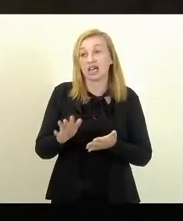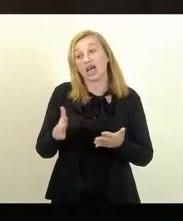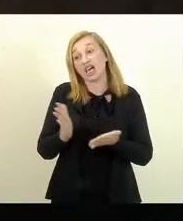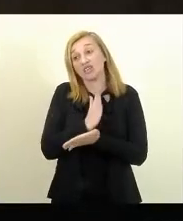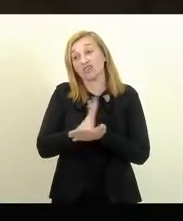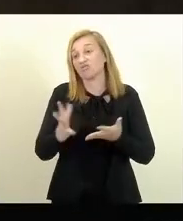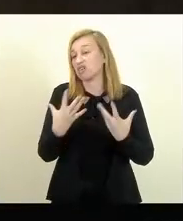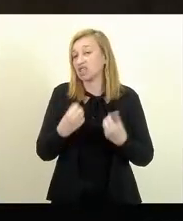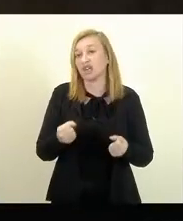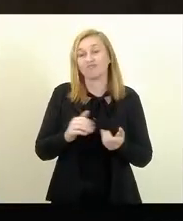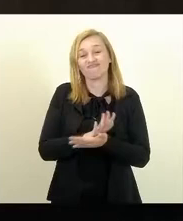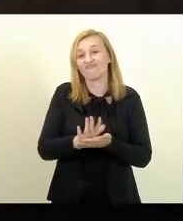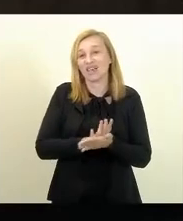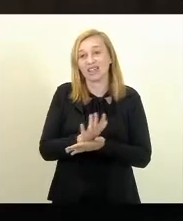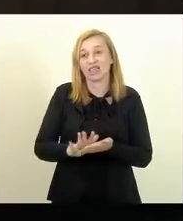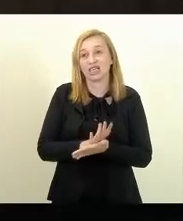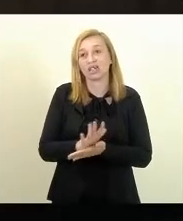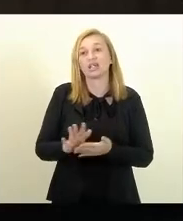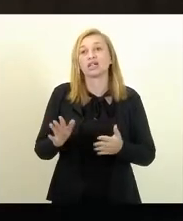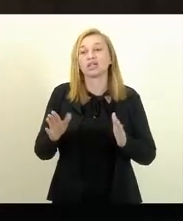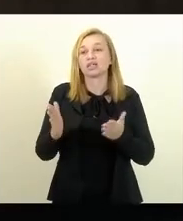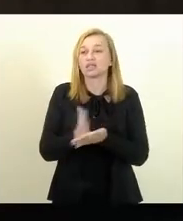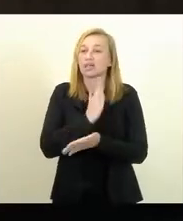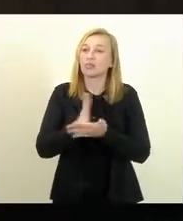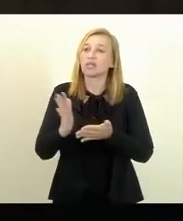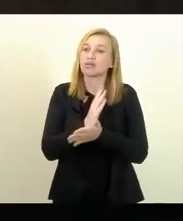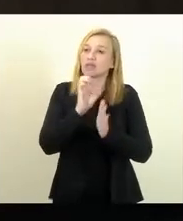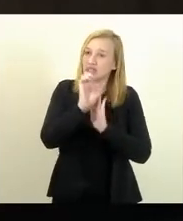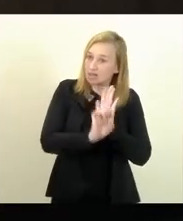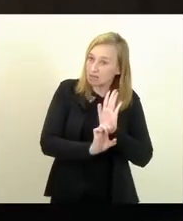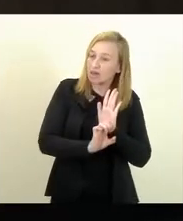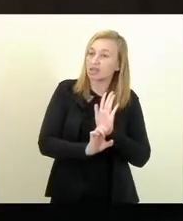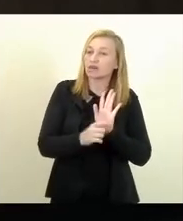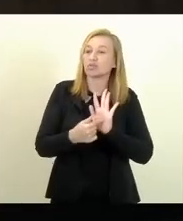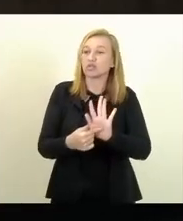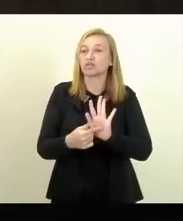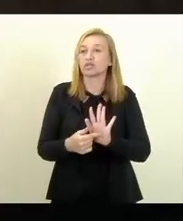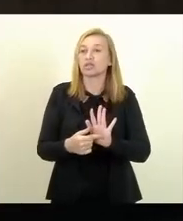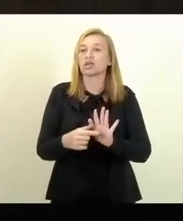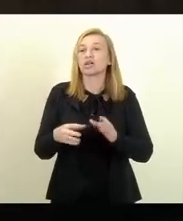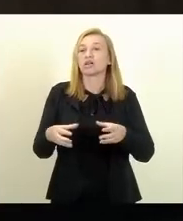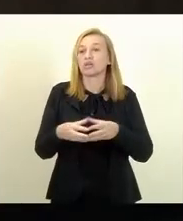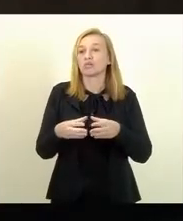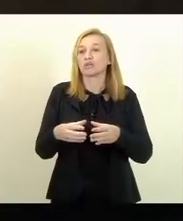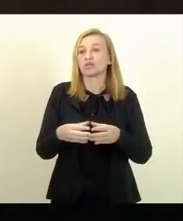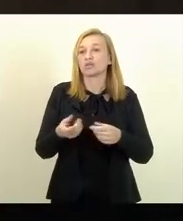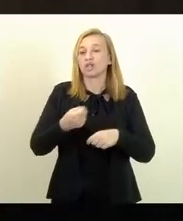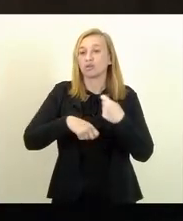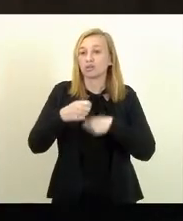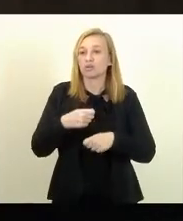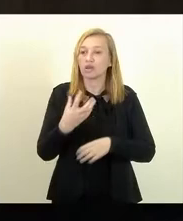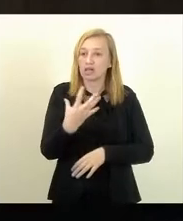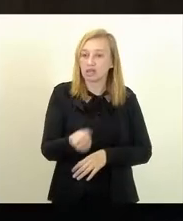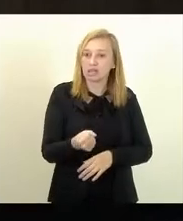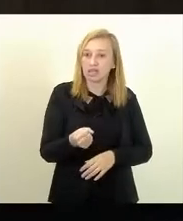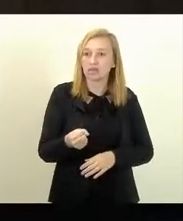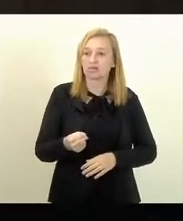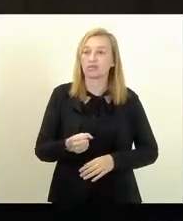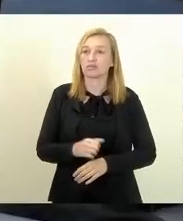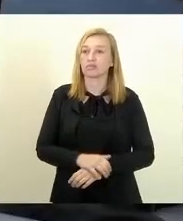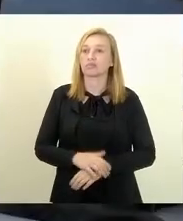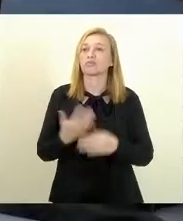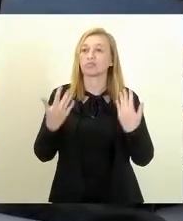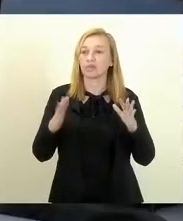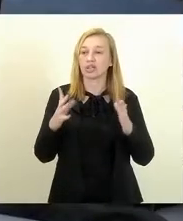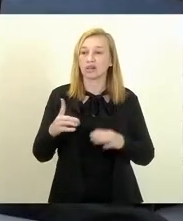Portanto, independentemente das emendas que apresentei, no mérito, o parecer da Comissão de Economia é favorável, com cumprimentos à autora.